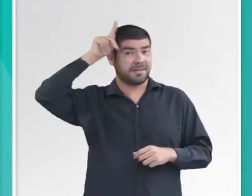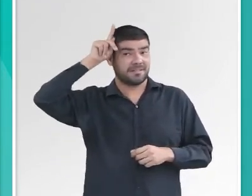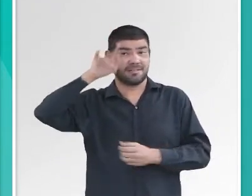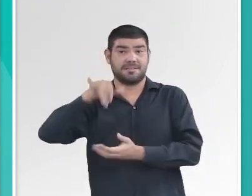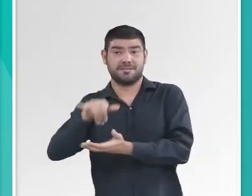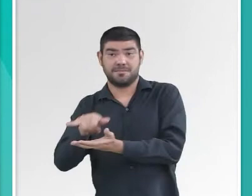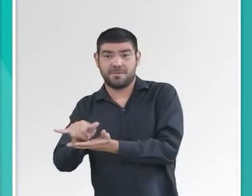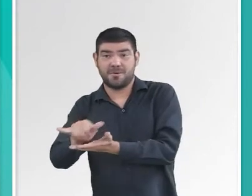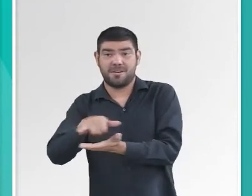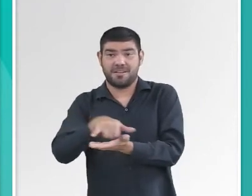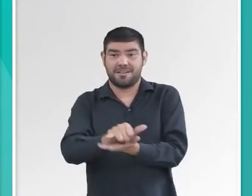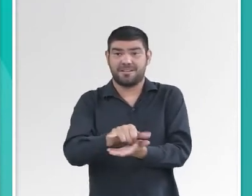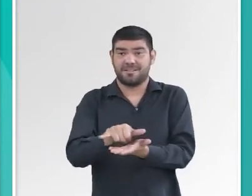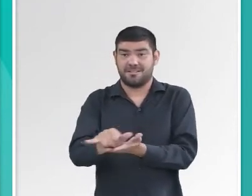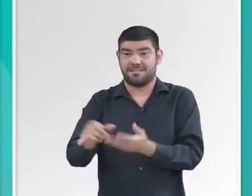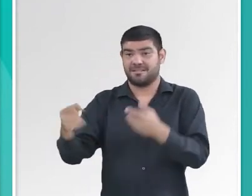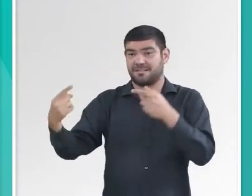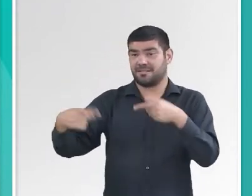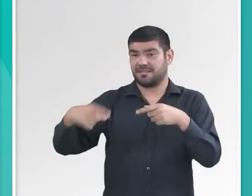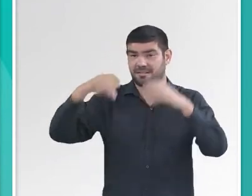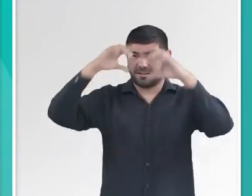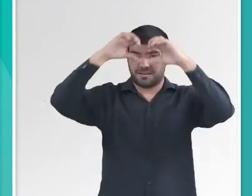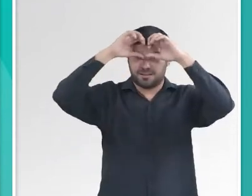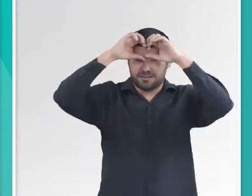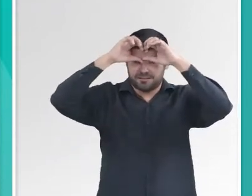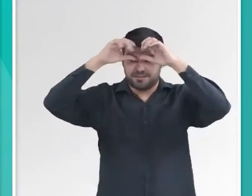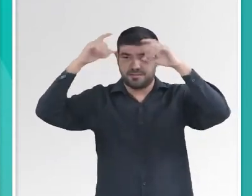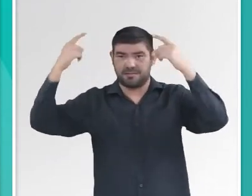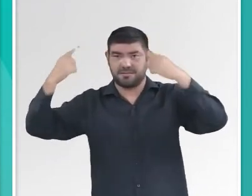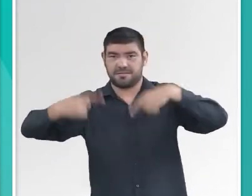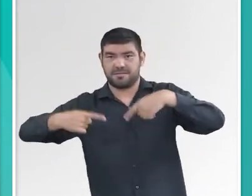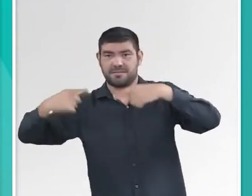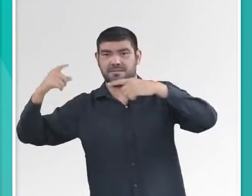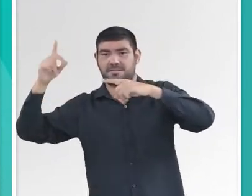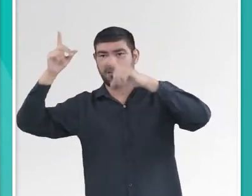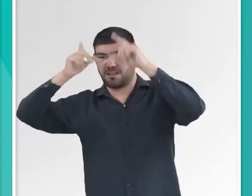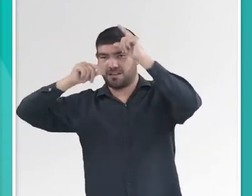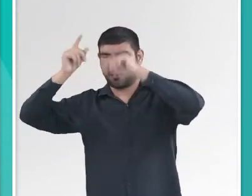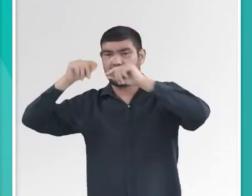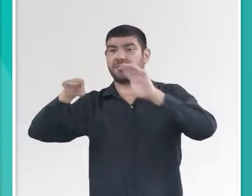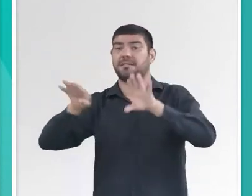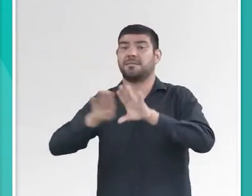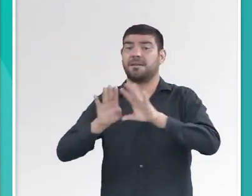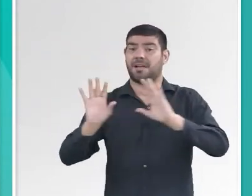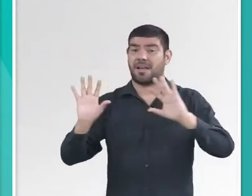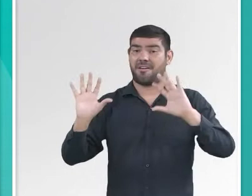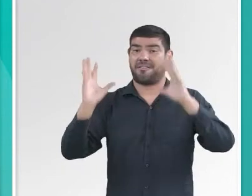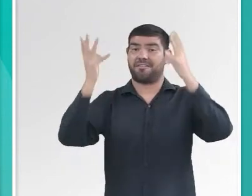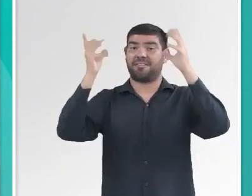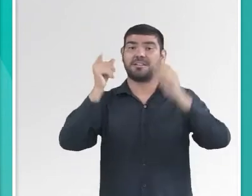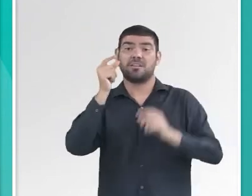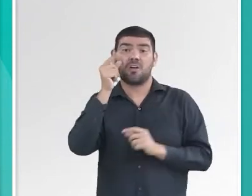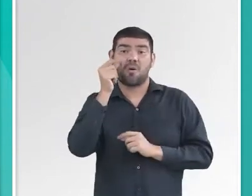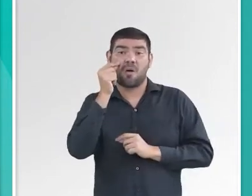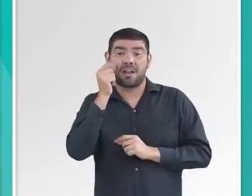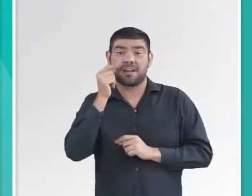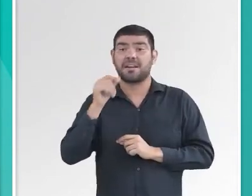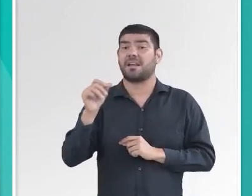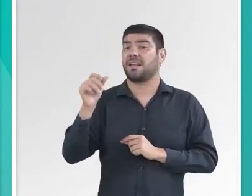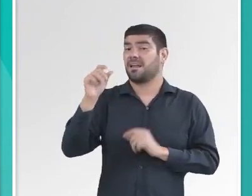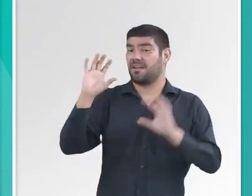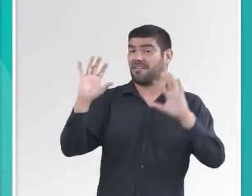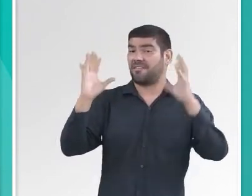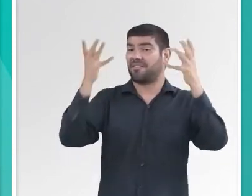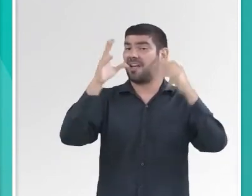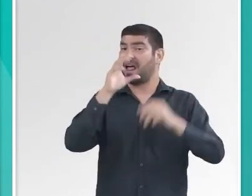Bumbá lá, o duelo entre Garantido e Caprichoso. Temos a festa do Guaraná, a festa da laranja, a festa do cupuaçu,